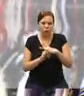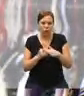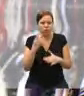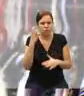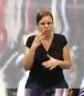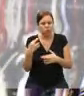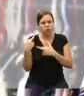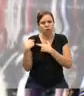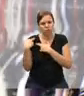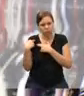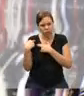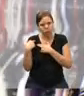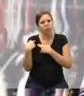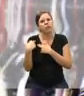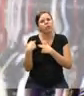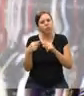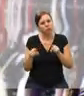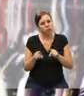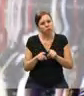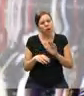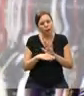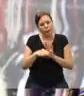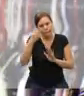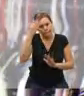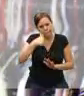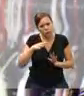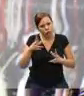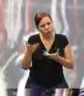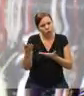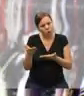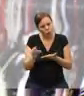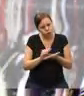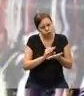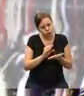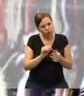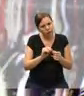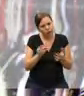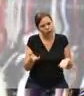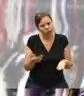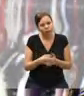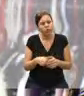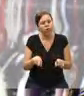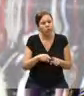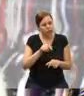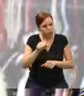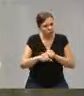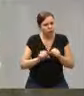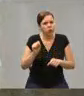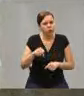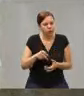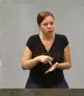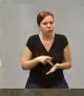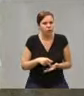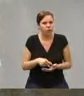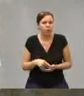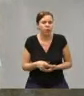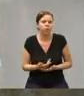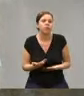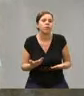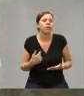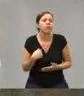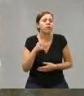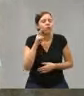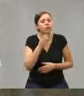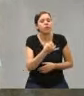séria, uma ONG que realmente presta conta de tudo que recebe, que faz, né? Mas transforma sim, com certeza. Agora a gente até